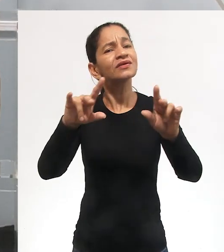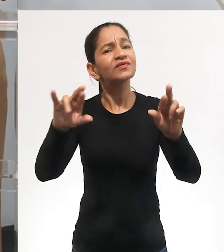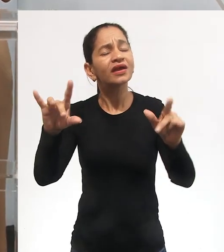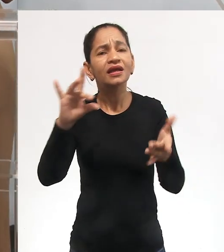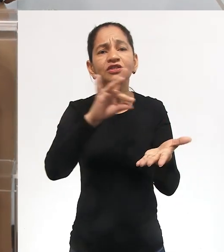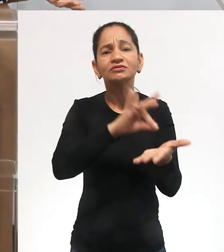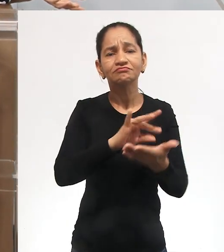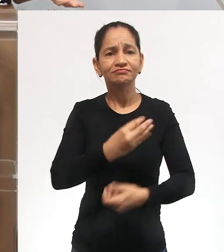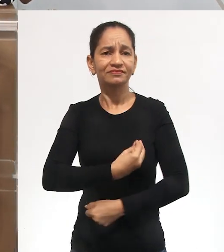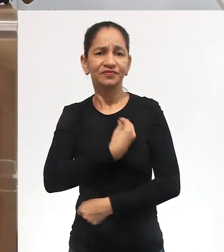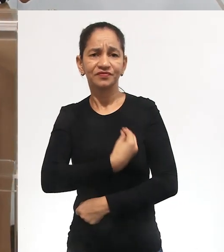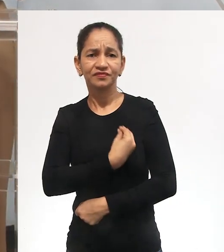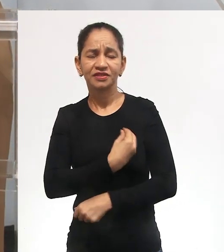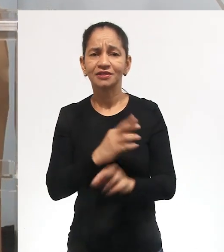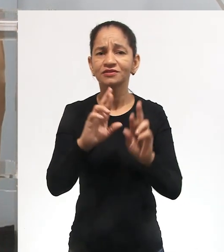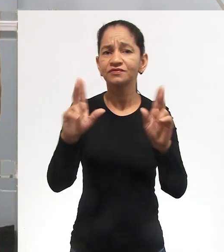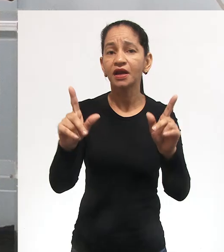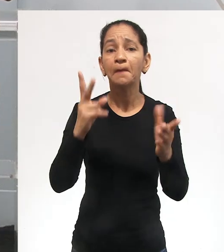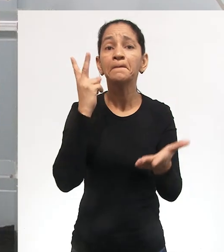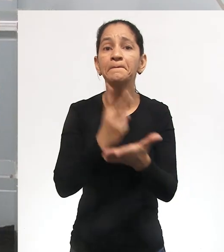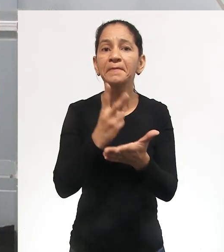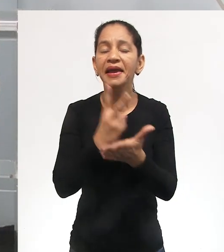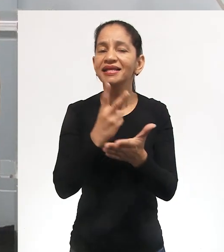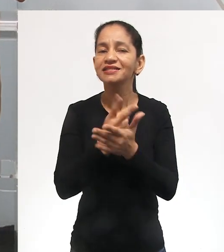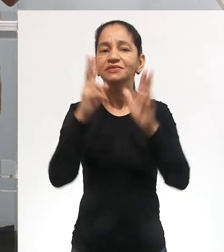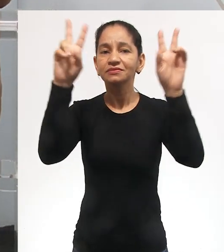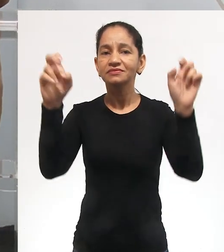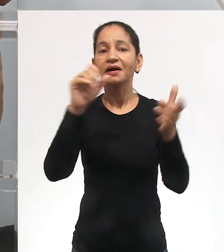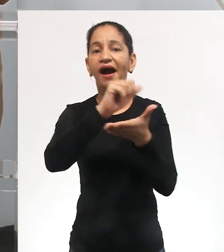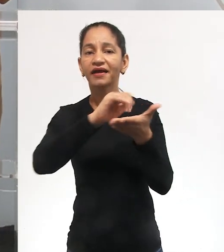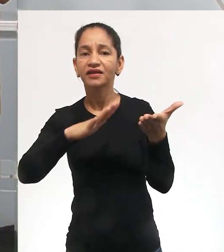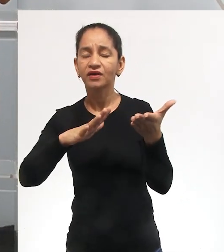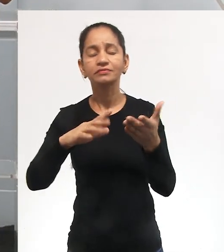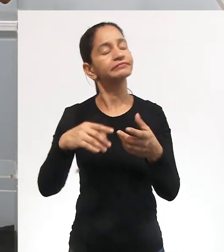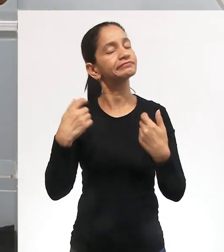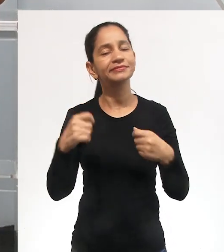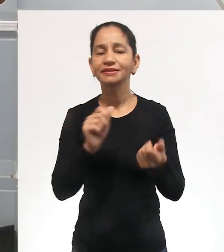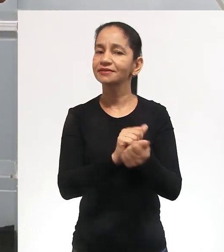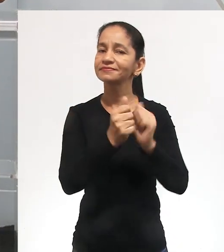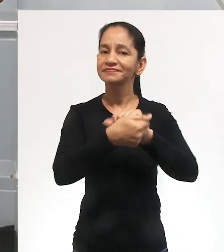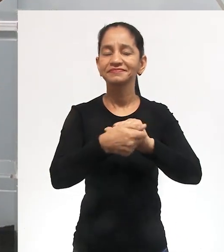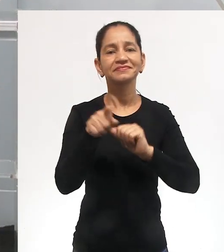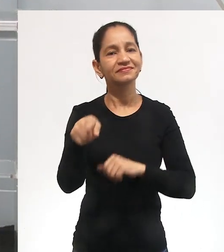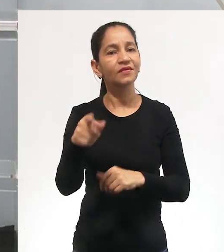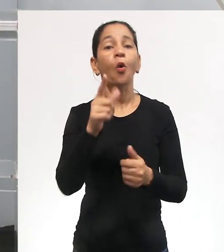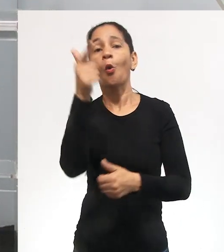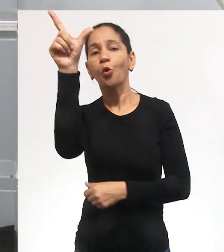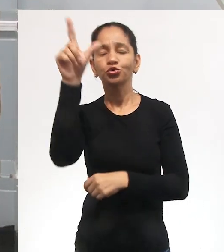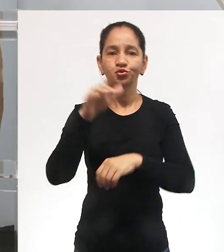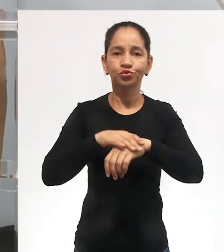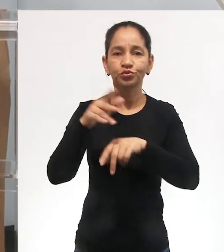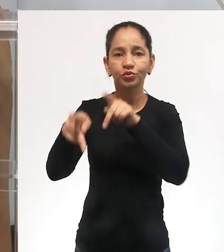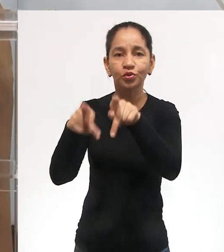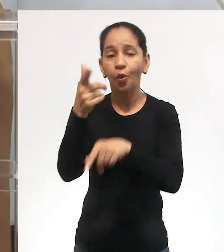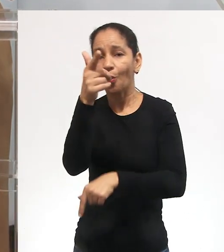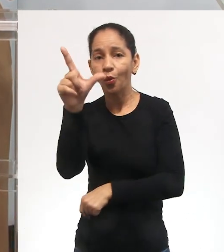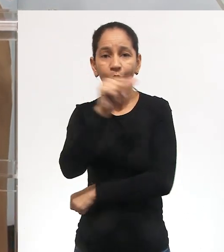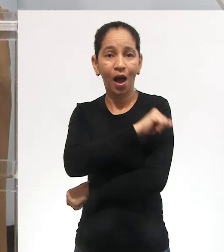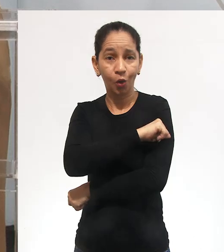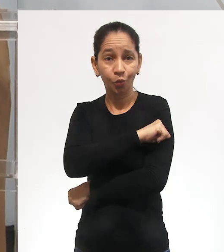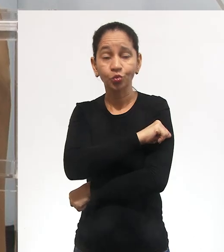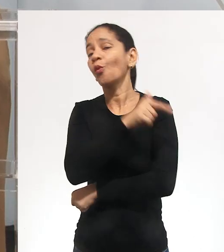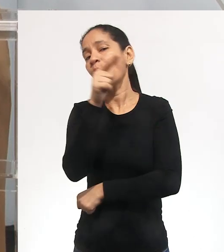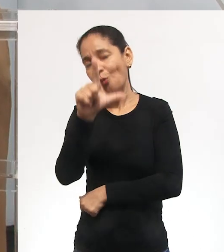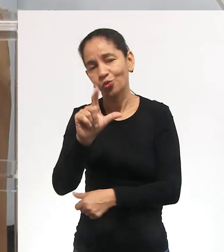diferentes realidades, aquela mesma atividade ela vai precisar ser ajustada. Então, eu tenho aquela mesma